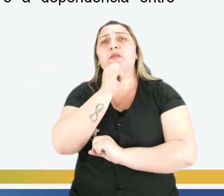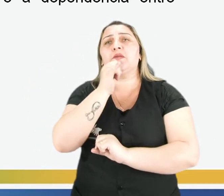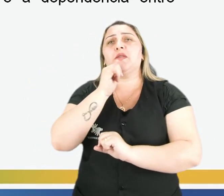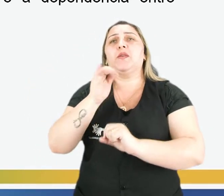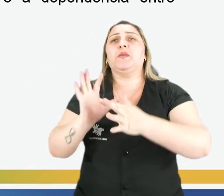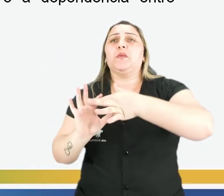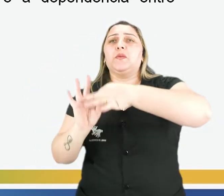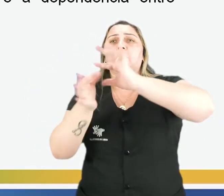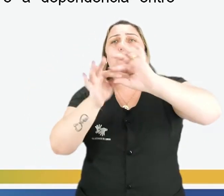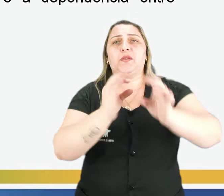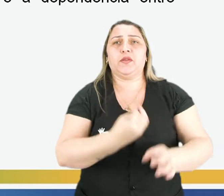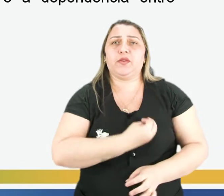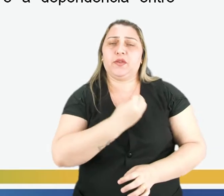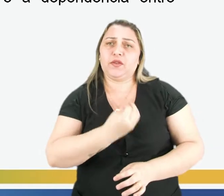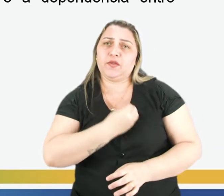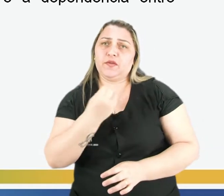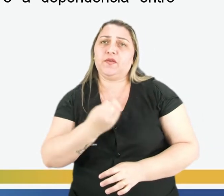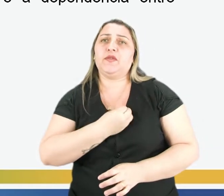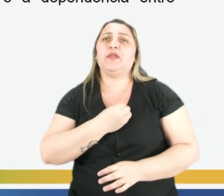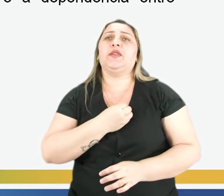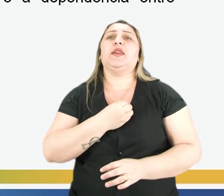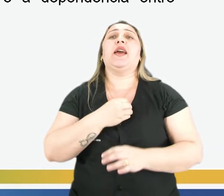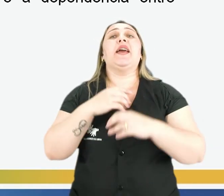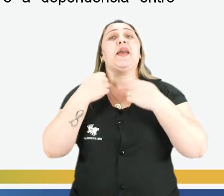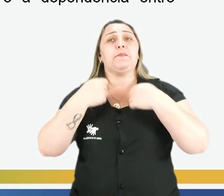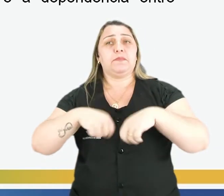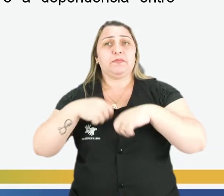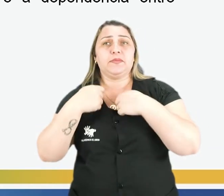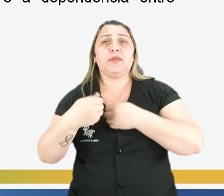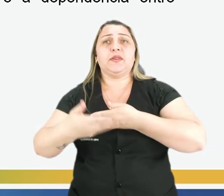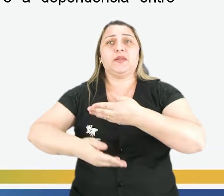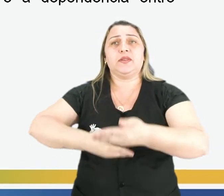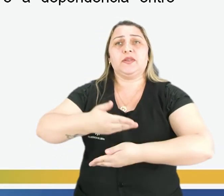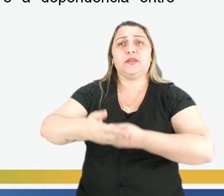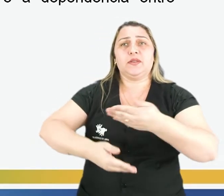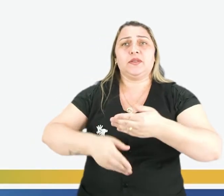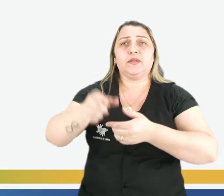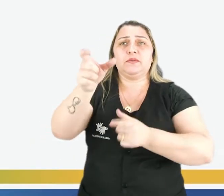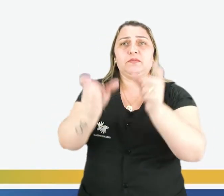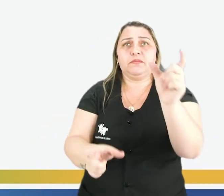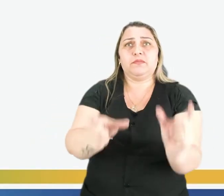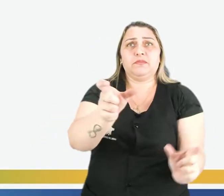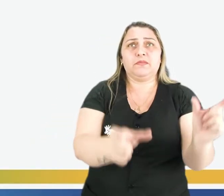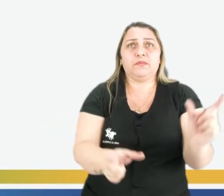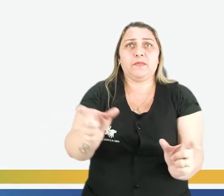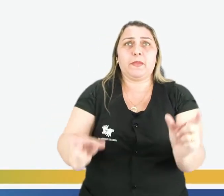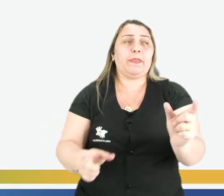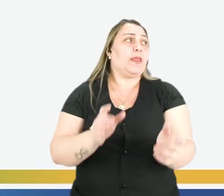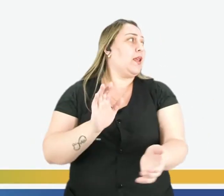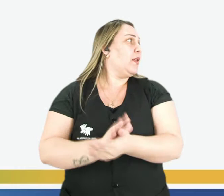ciclo de vida dos organismos e a dependência entre as espécies.